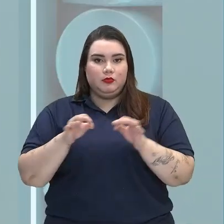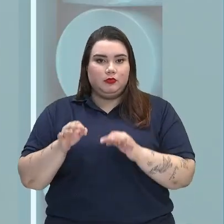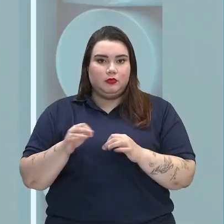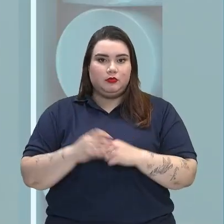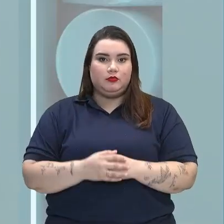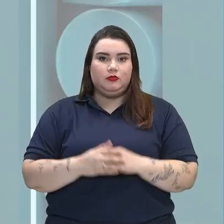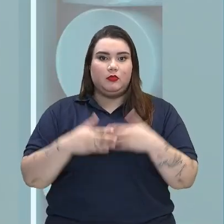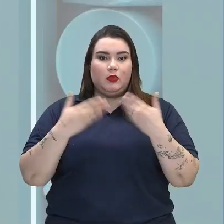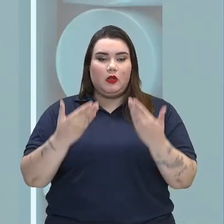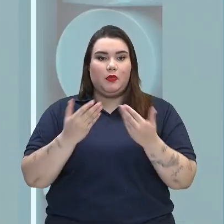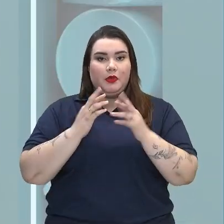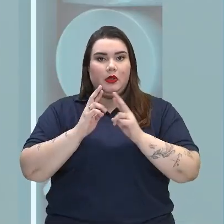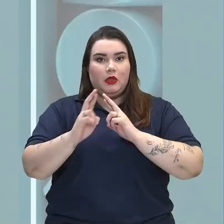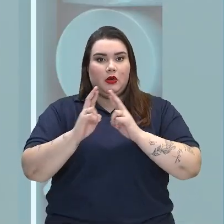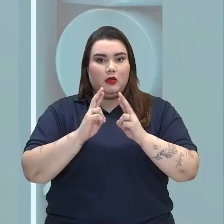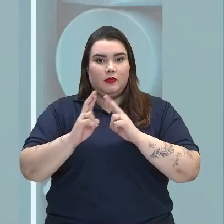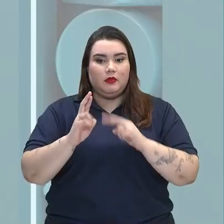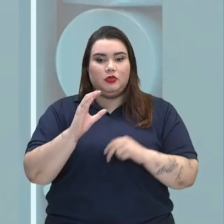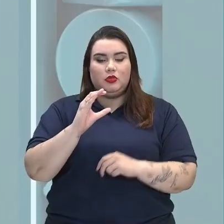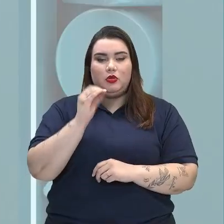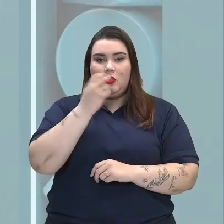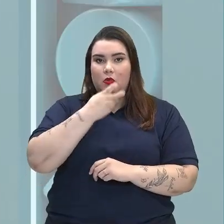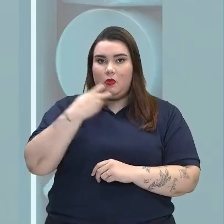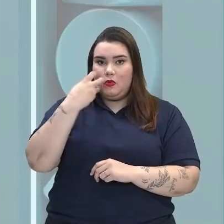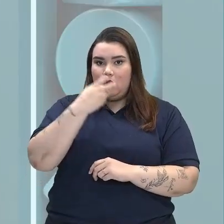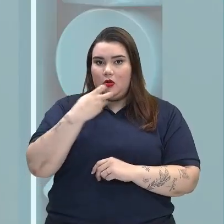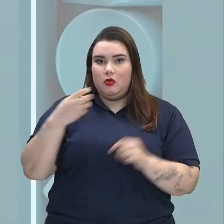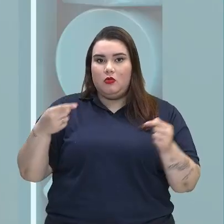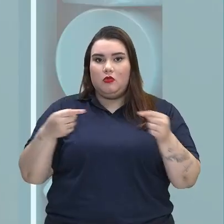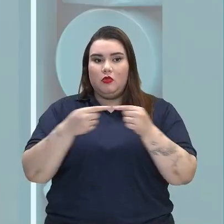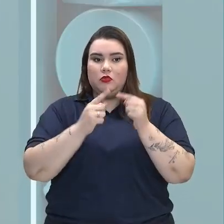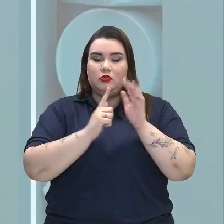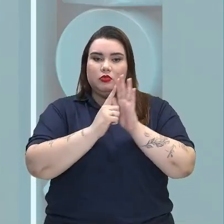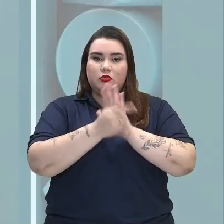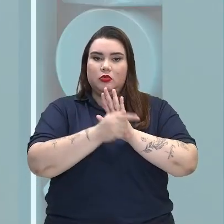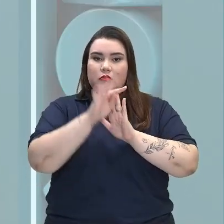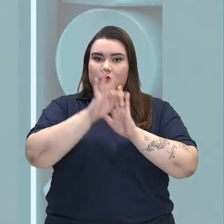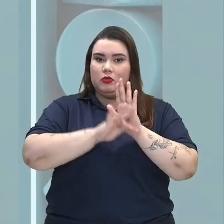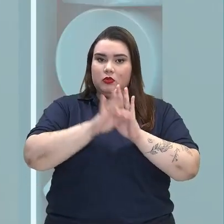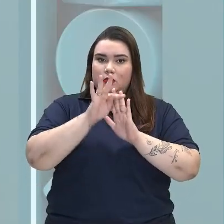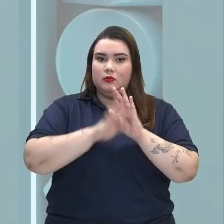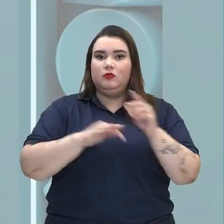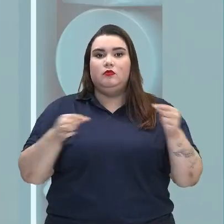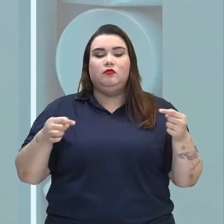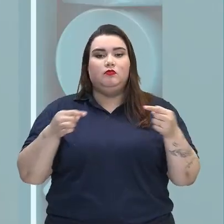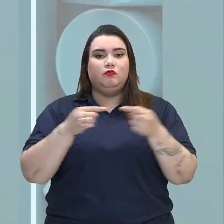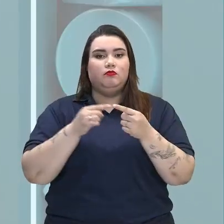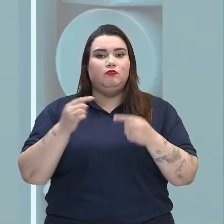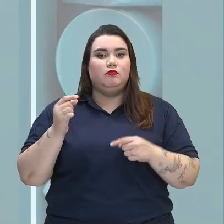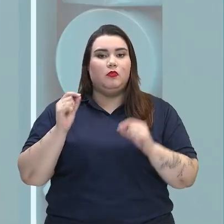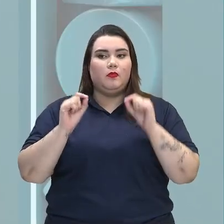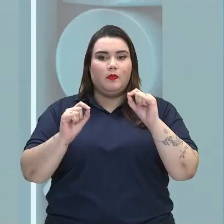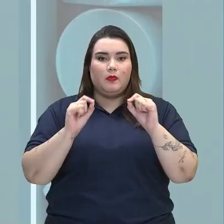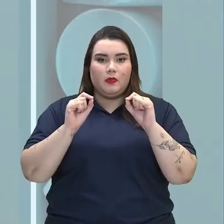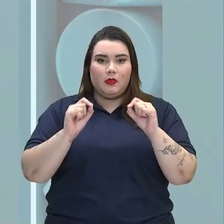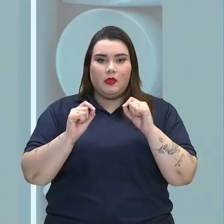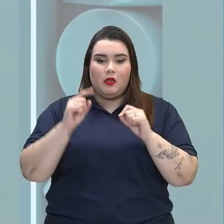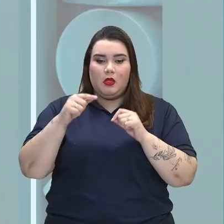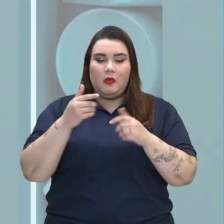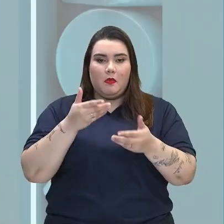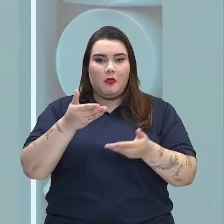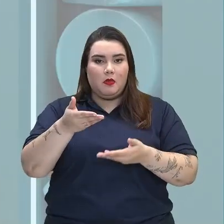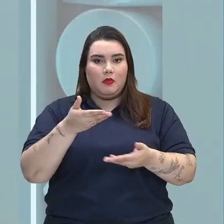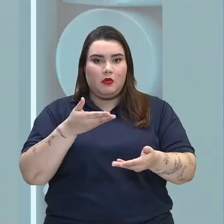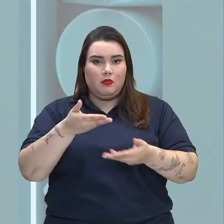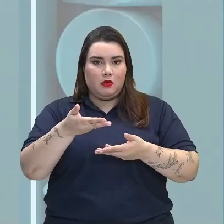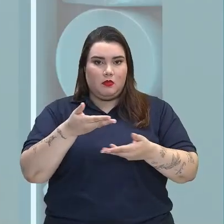a entrevista oral, ela consiste nesse gênero textual que é essencialmente interativo.